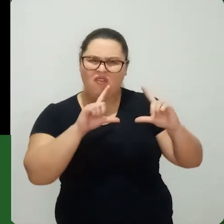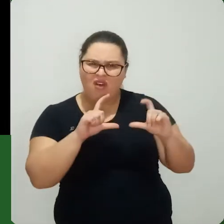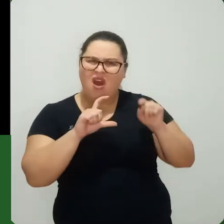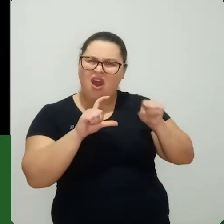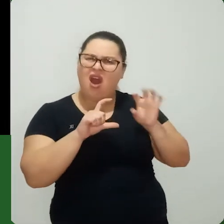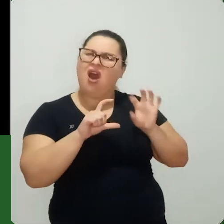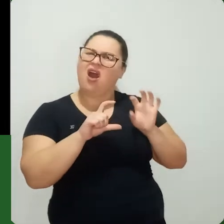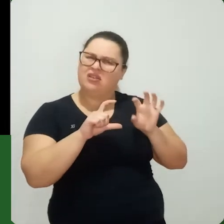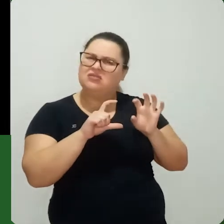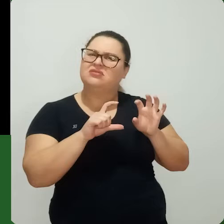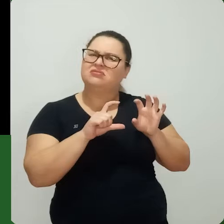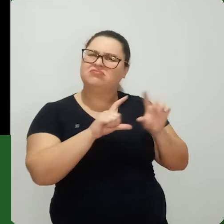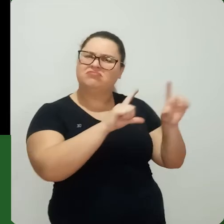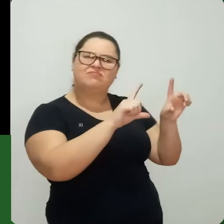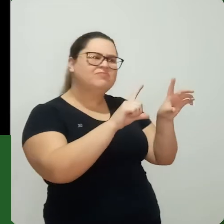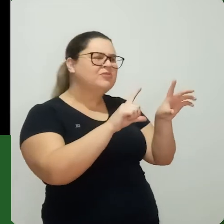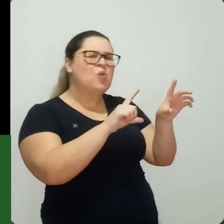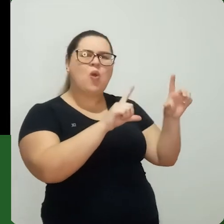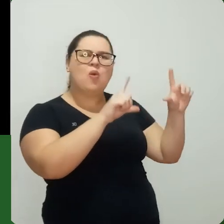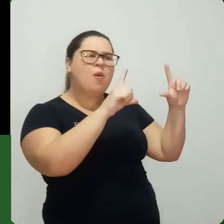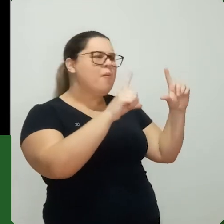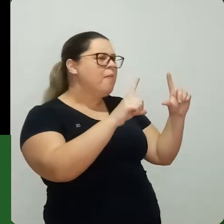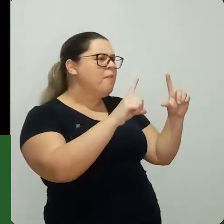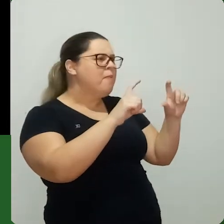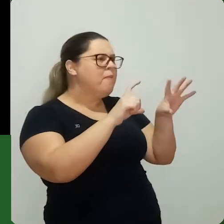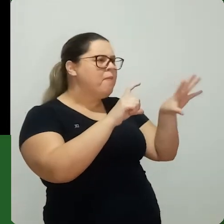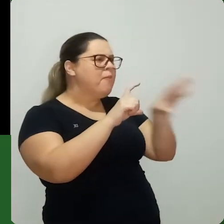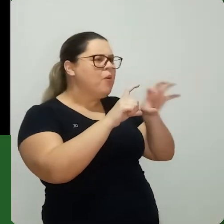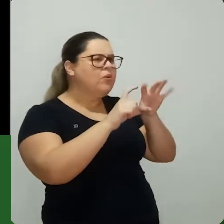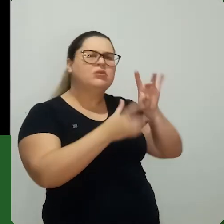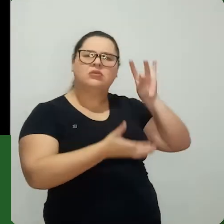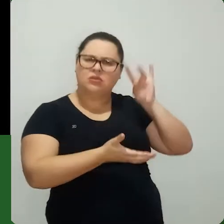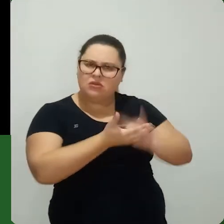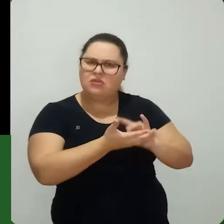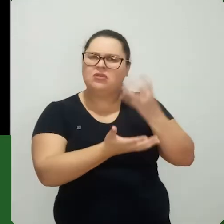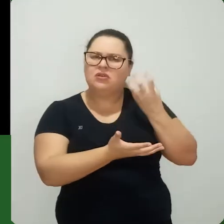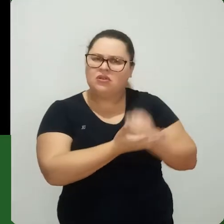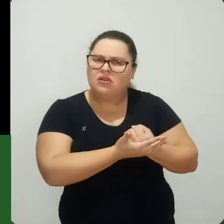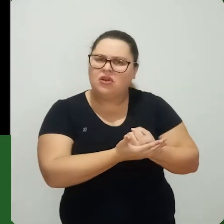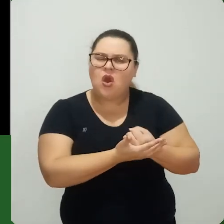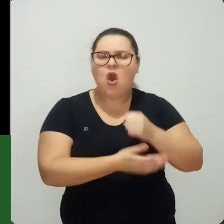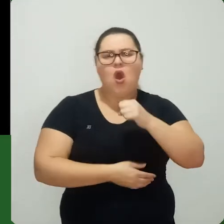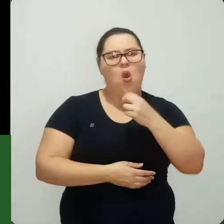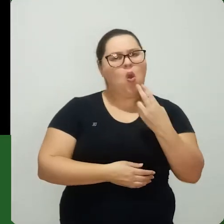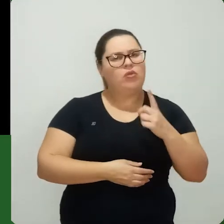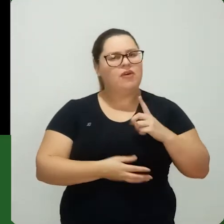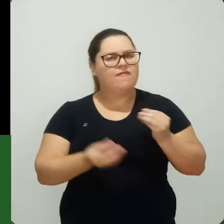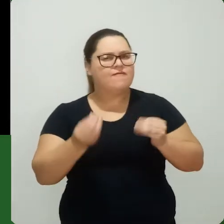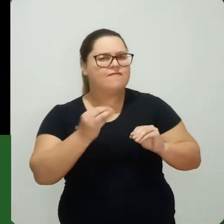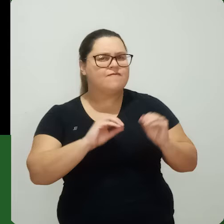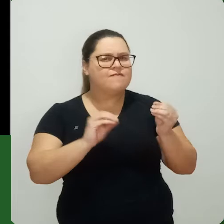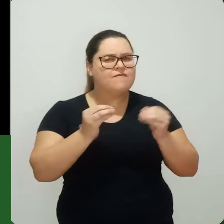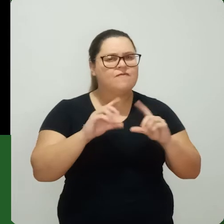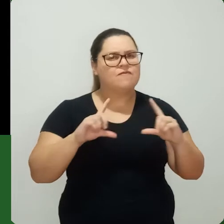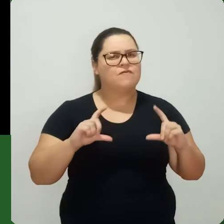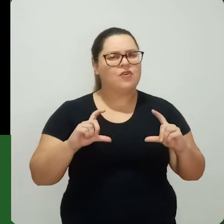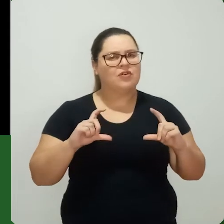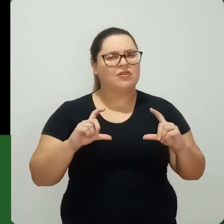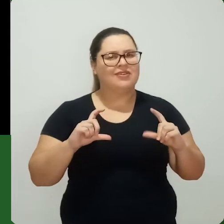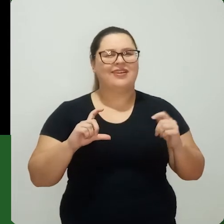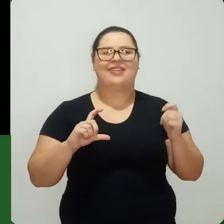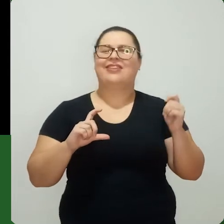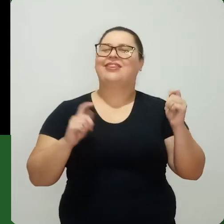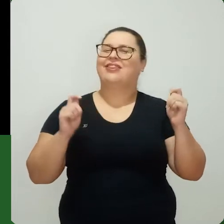de fato ela era daquela forma? Ou será que houve algum tipo de manipulação? Tá claro que houve, né? Então nós tínhamos